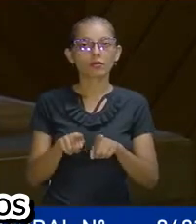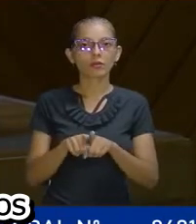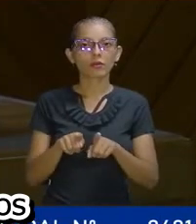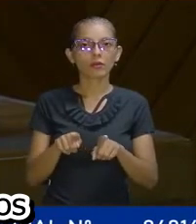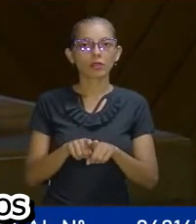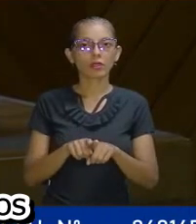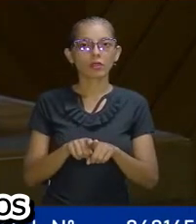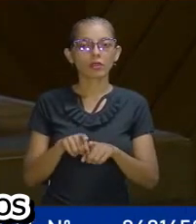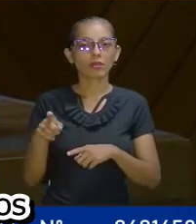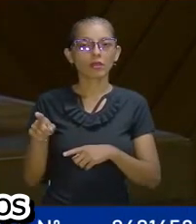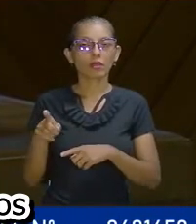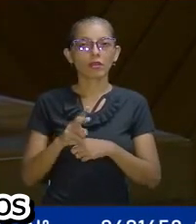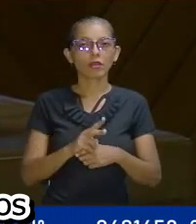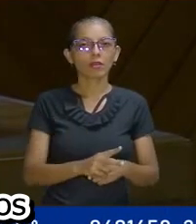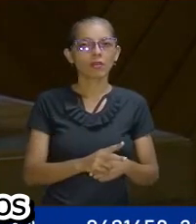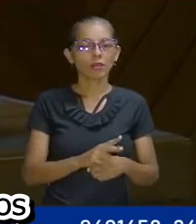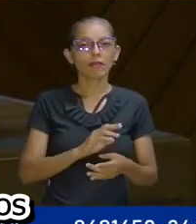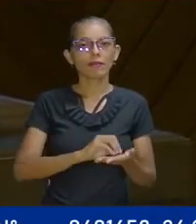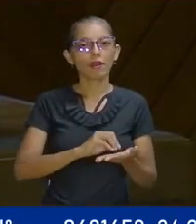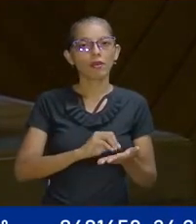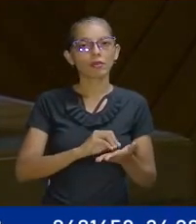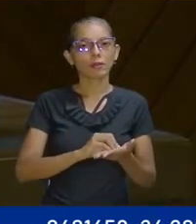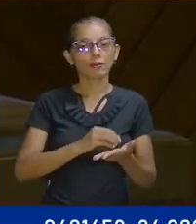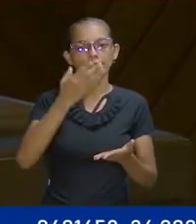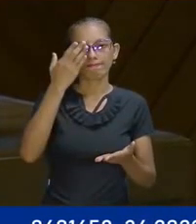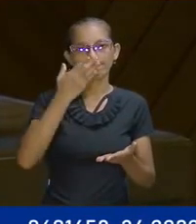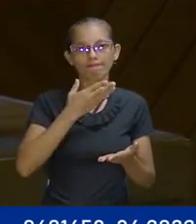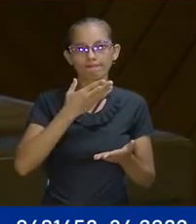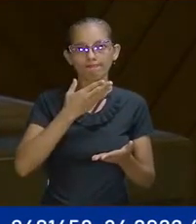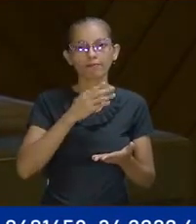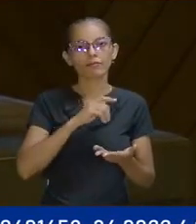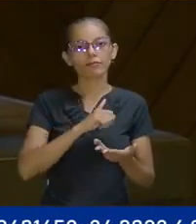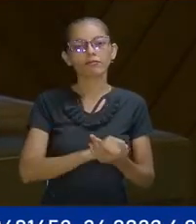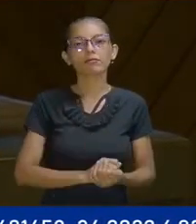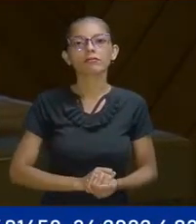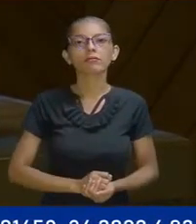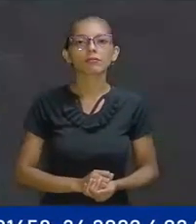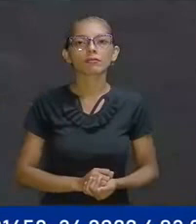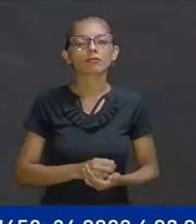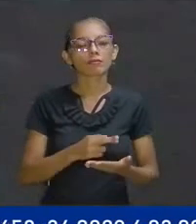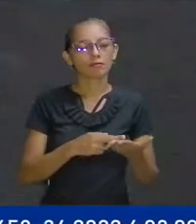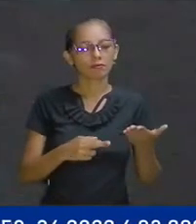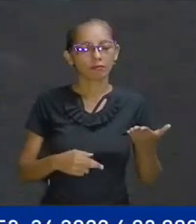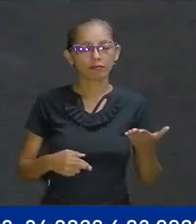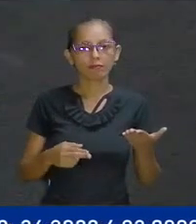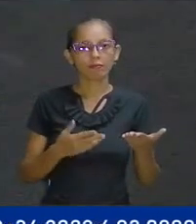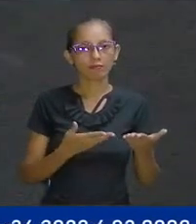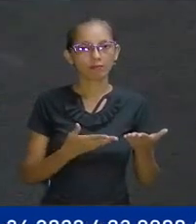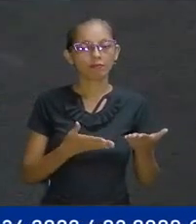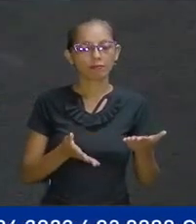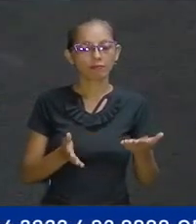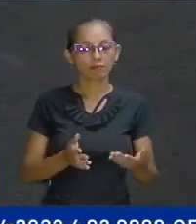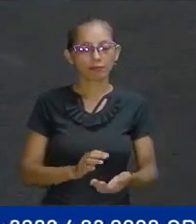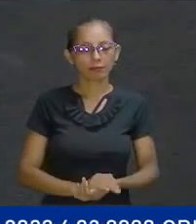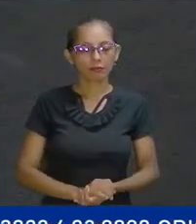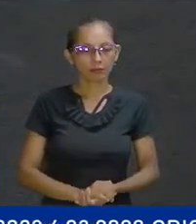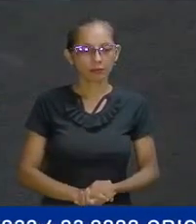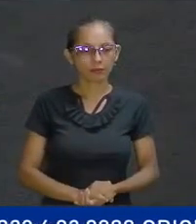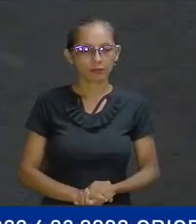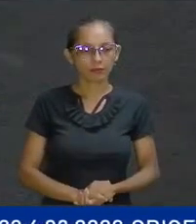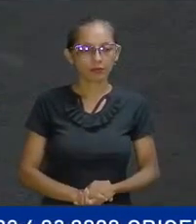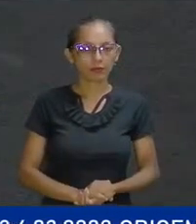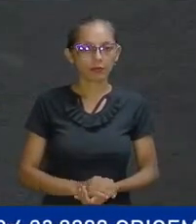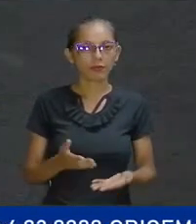elaborados pela defesa, qual seja a ausência de provas. É o relatório. O relatório, vamos ouvir